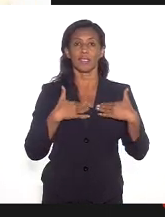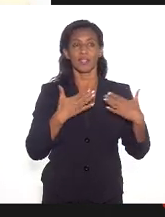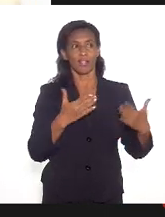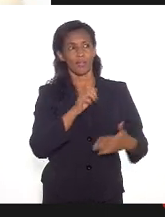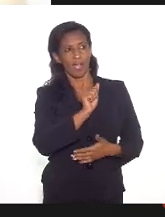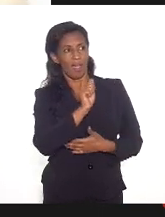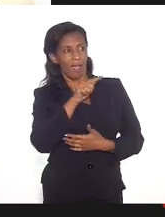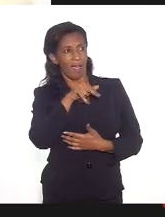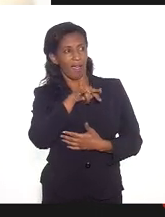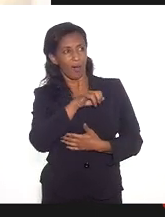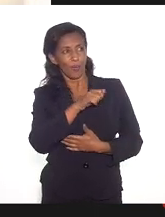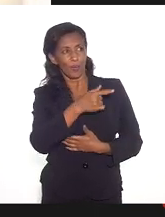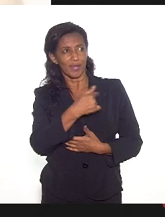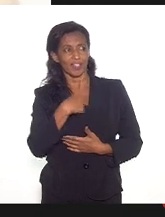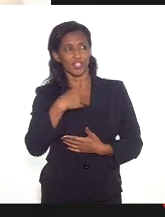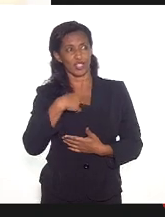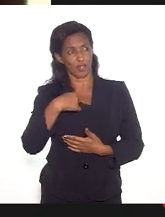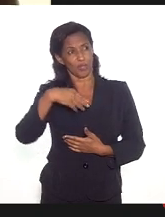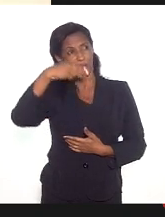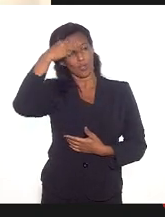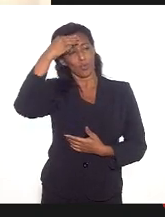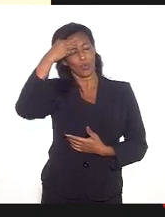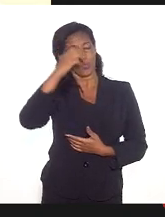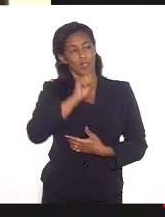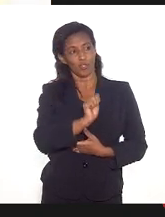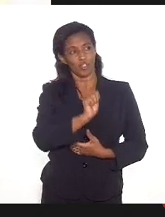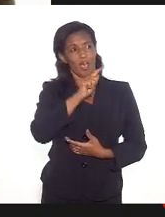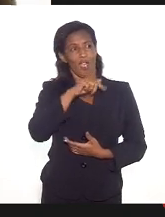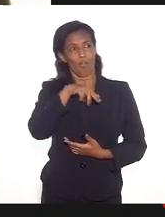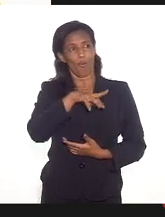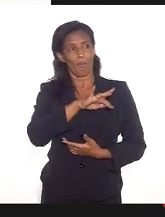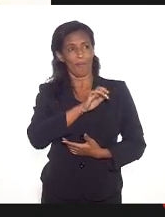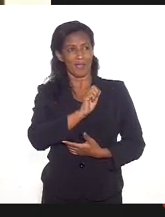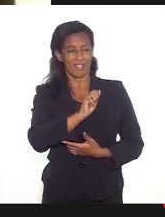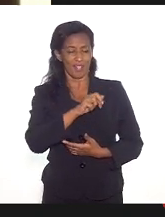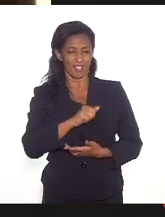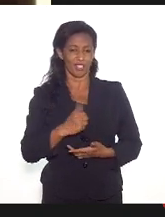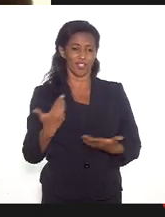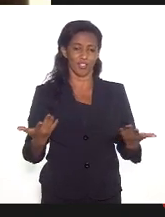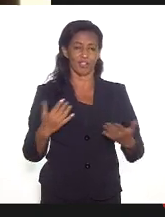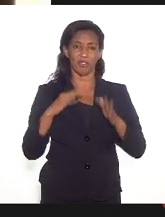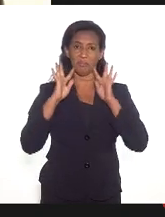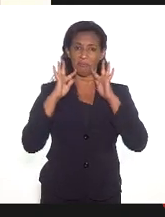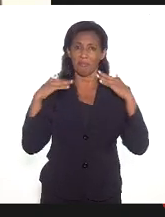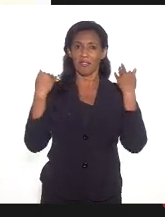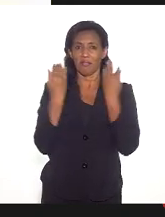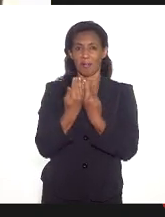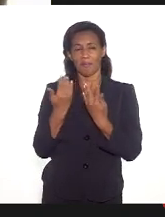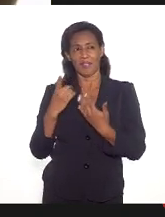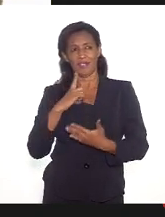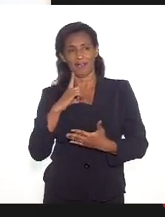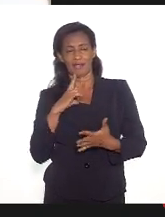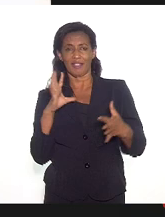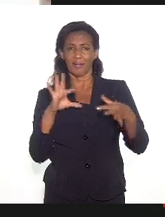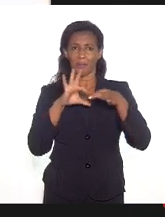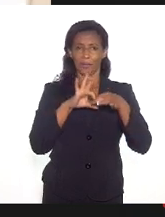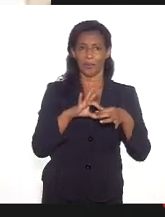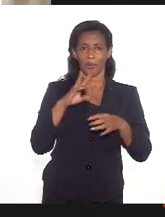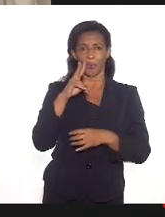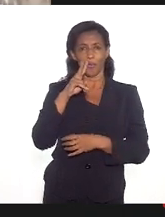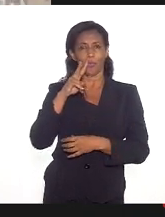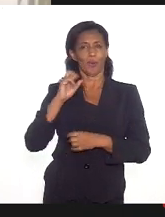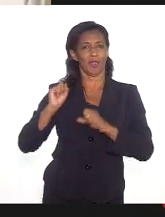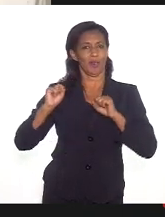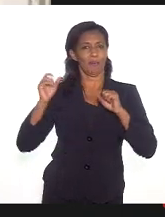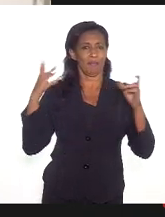almirante Edésio, eu sou sobrinho também de almirante, né? Descendente de general Osório, então minha família tem algumas relações aí com as Forças